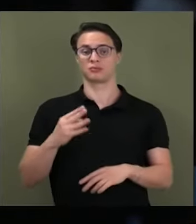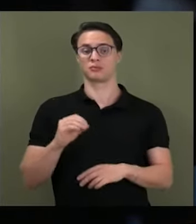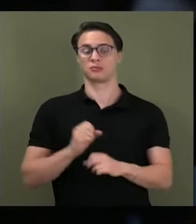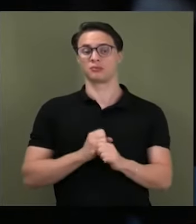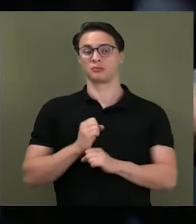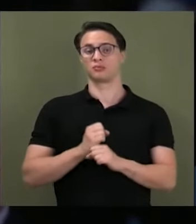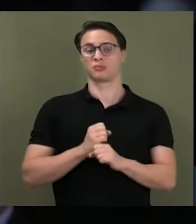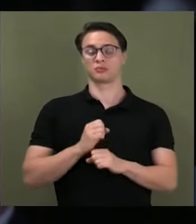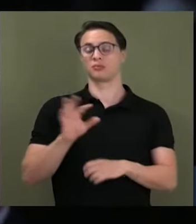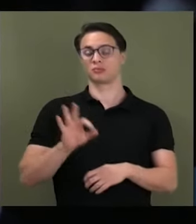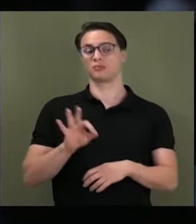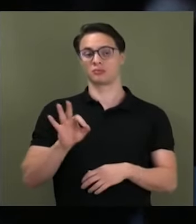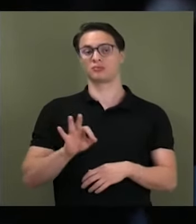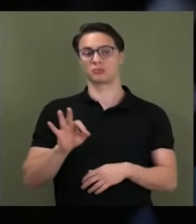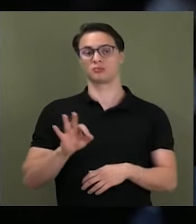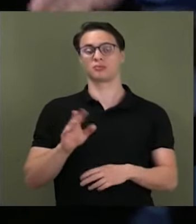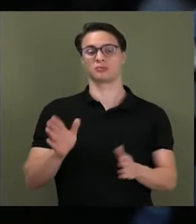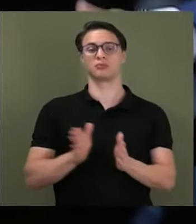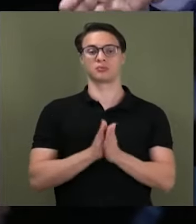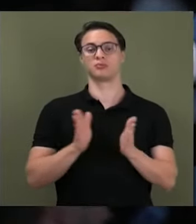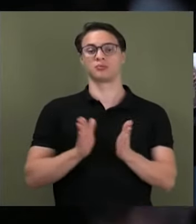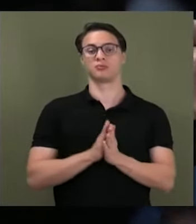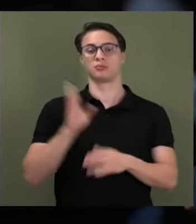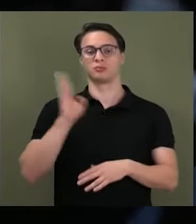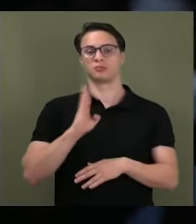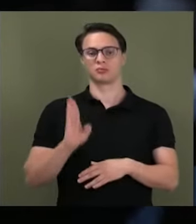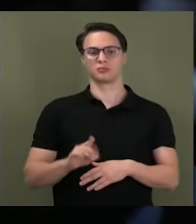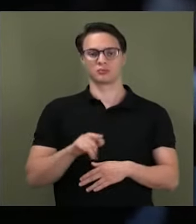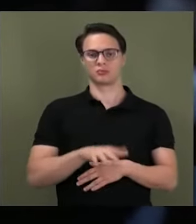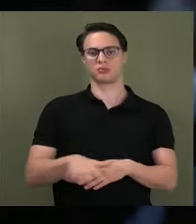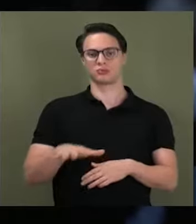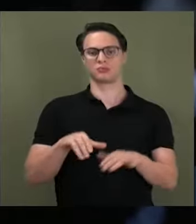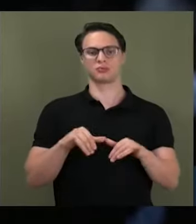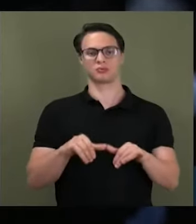no Brasil. Nem o mercado financeiro acreditava agora